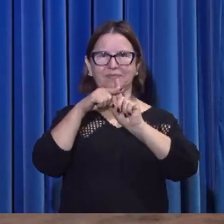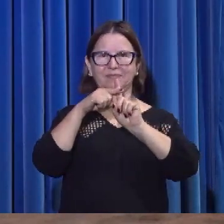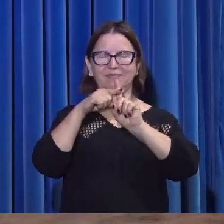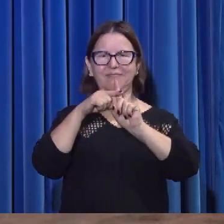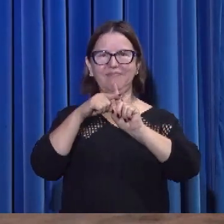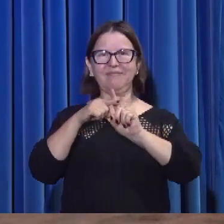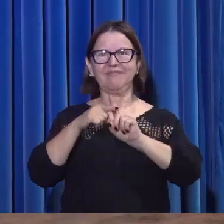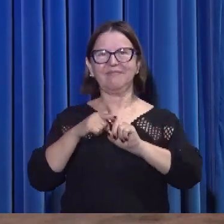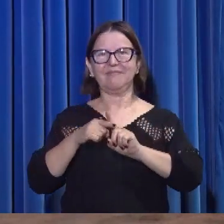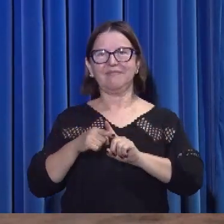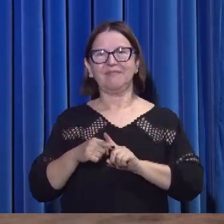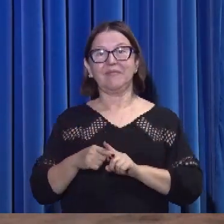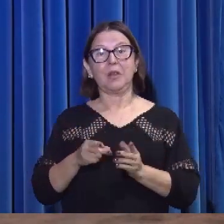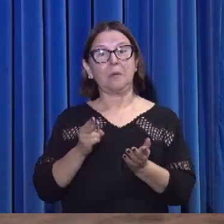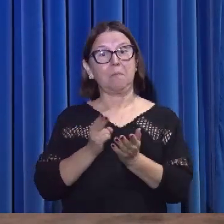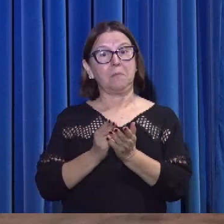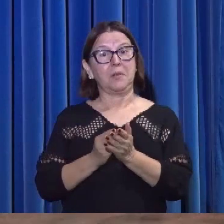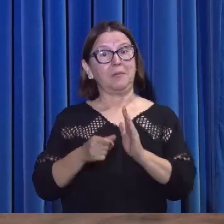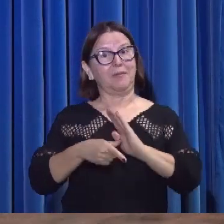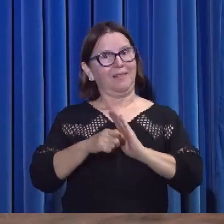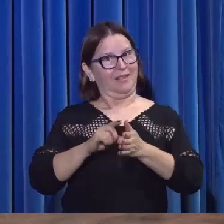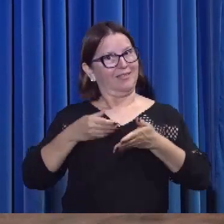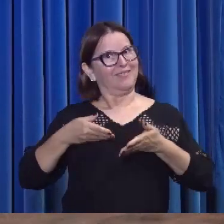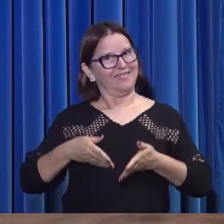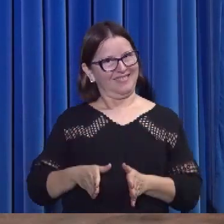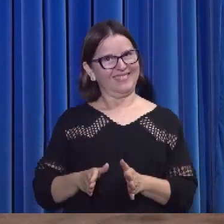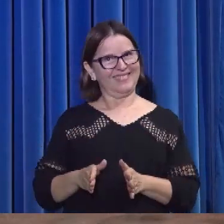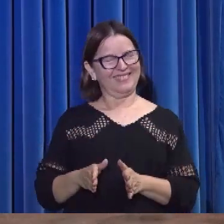Mesmo ainda não existindo.